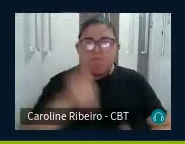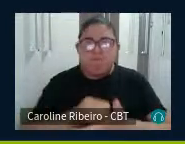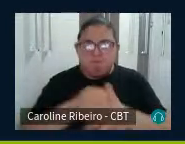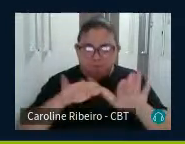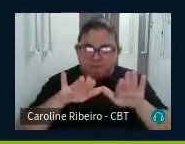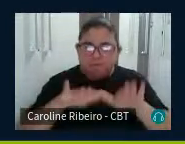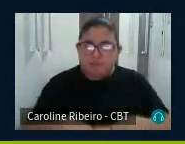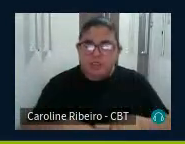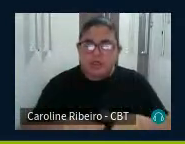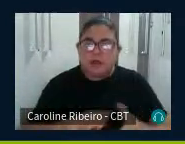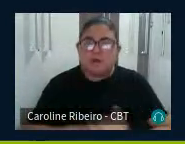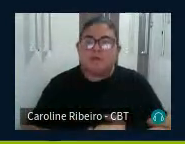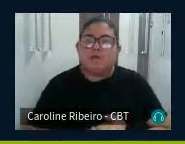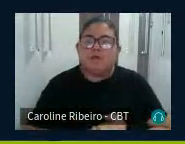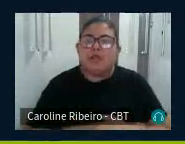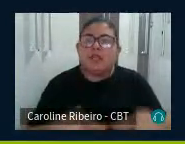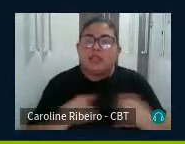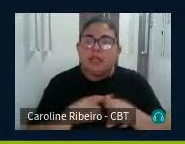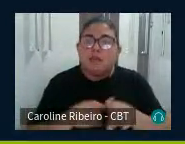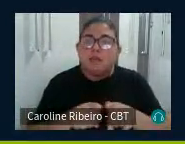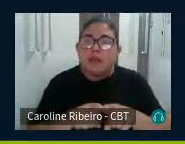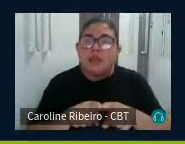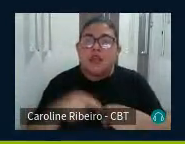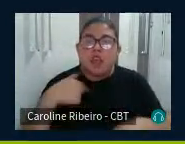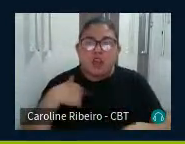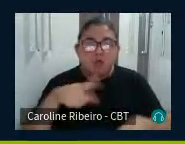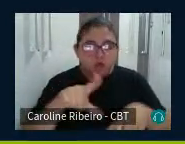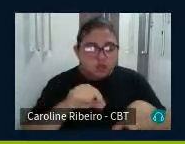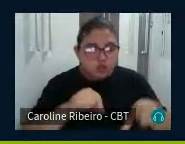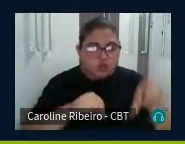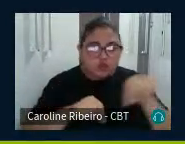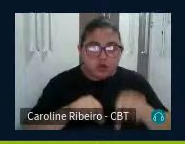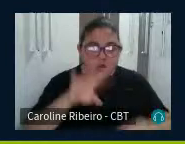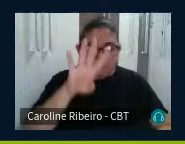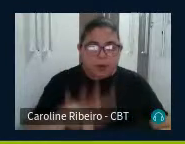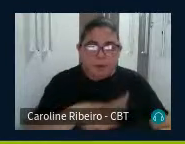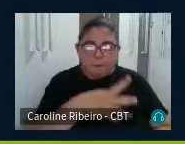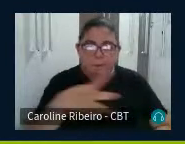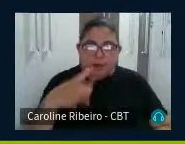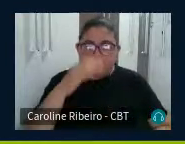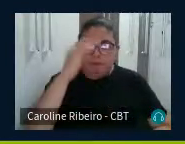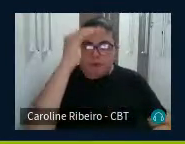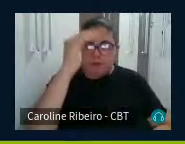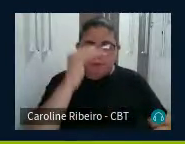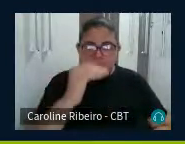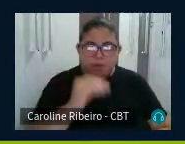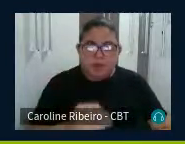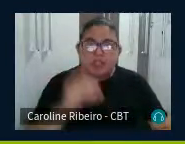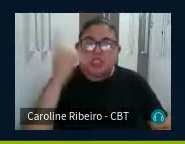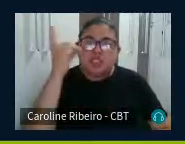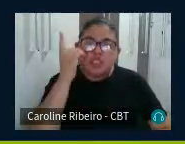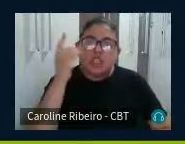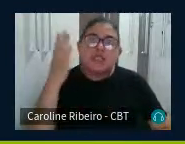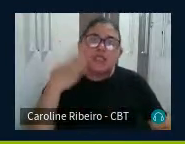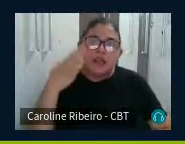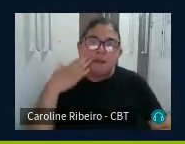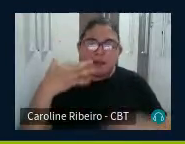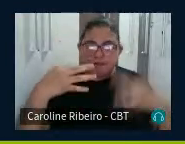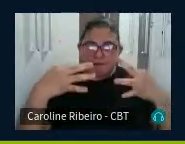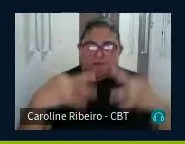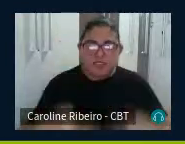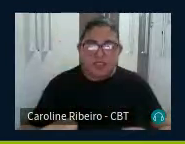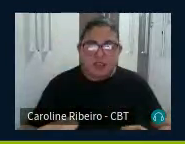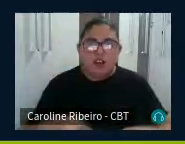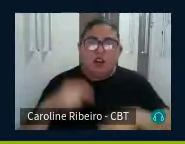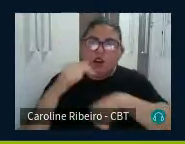a estabelecer limites. Organizar o dia, né, por meio de uma agenda. Estabelecer limites para o uso das redes sociais